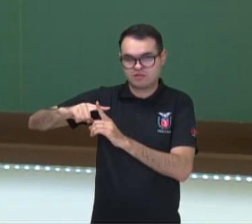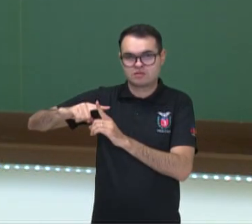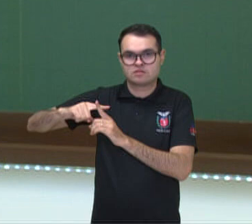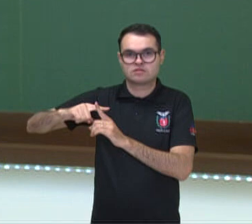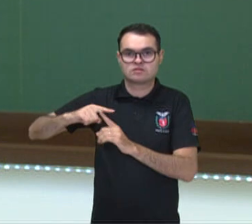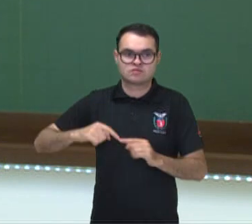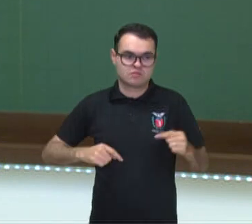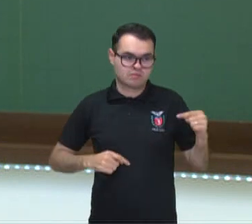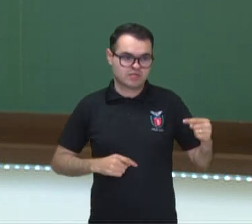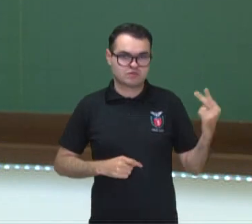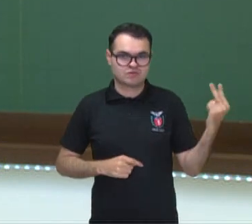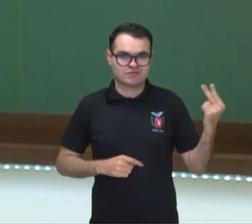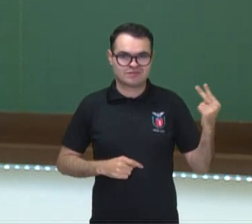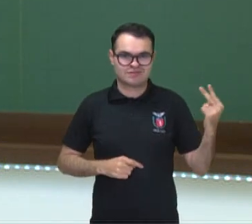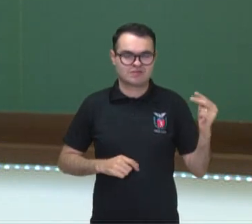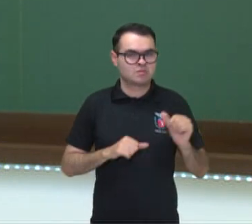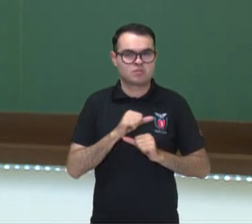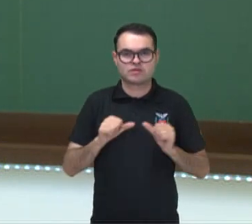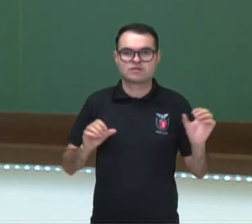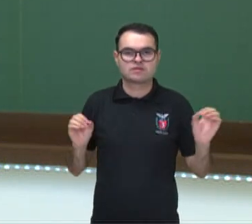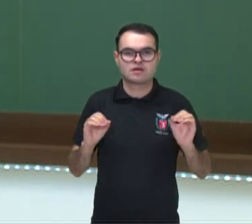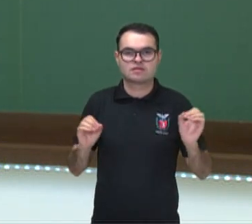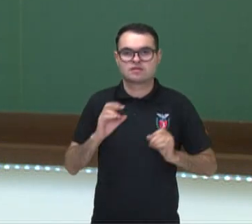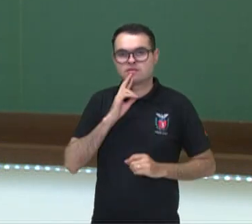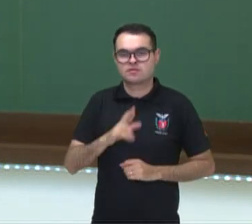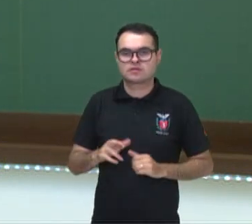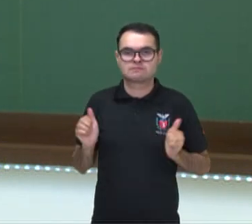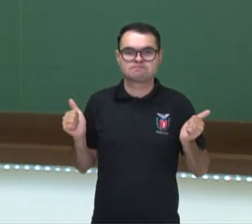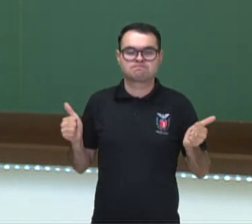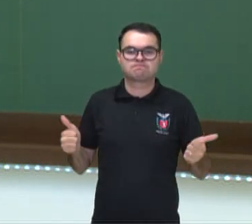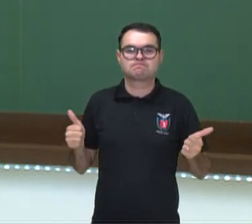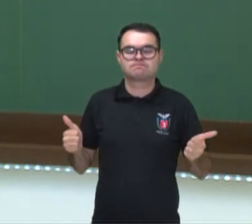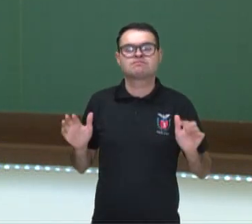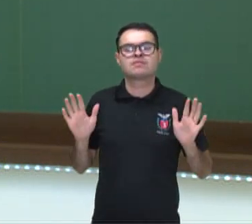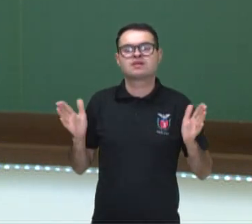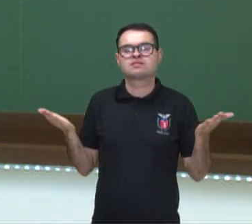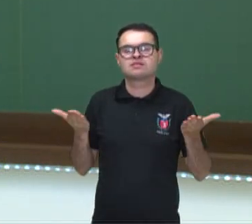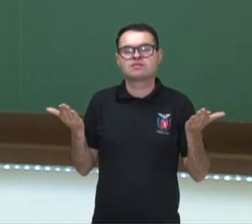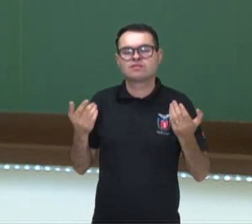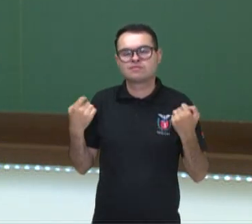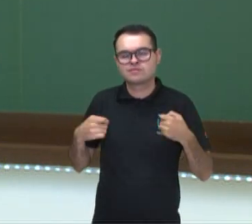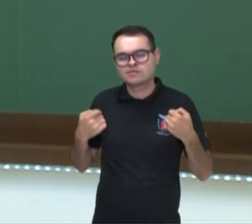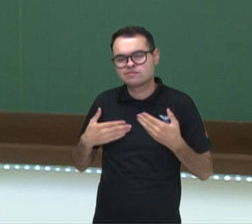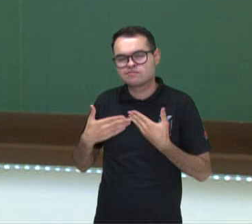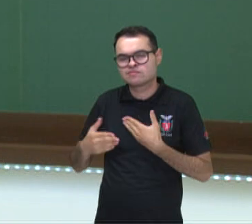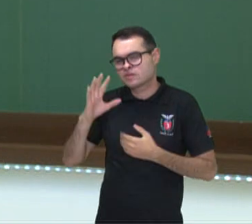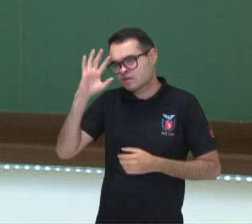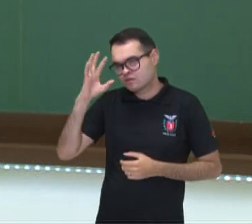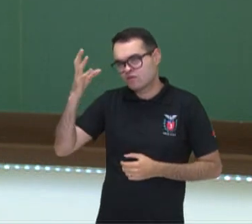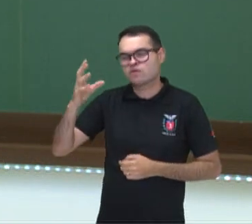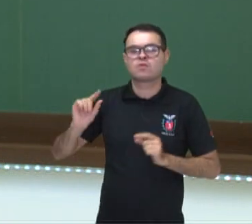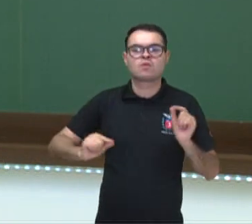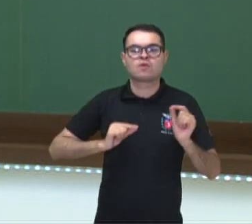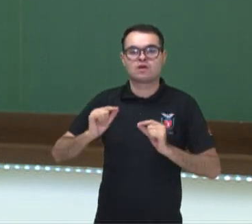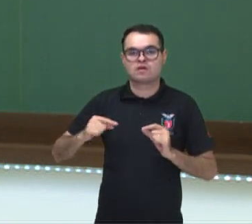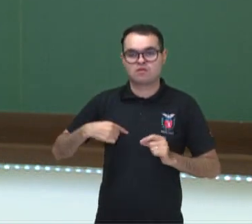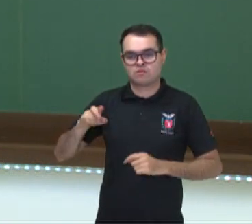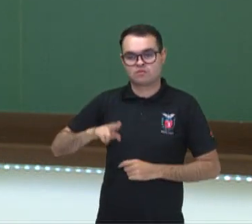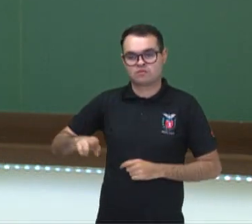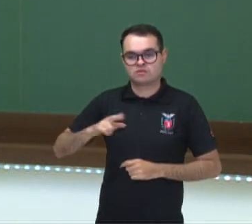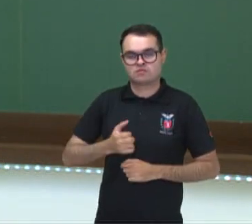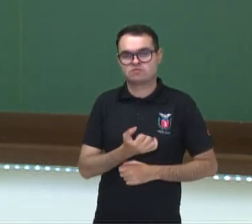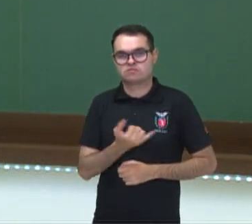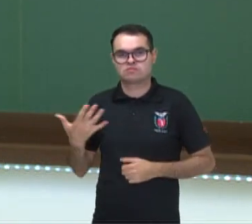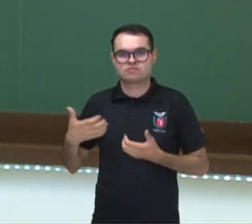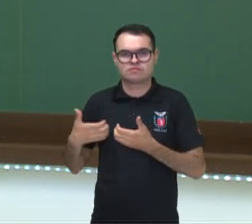no segundo e não vai ser alterada a sua resposta. Mas agora eu preciso resolver essa equação, né? Eu estou usando a fatoração para quê? Dá a